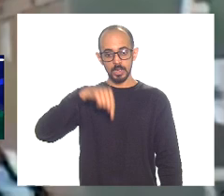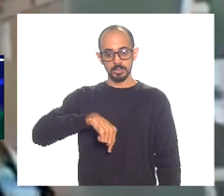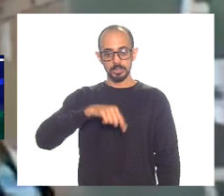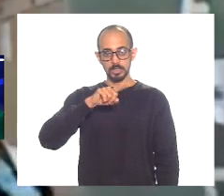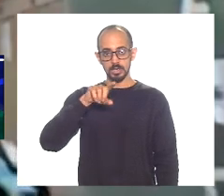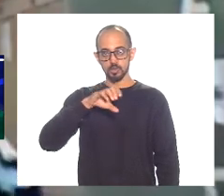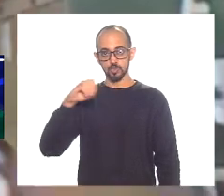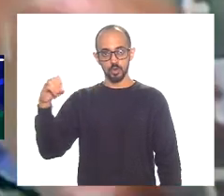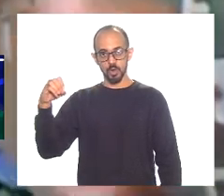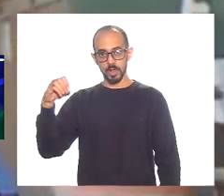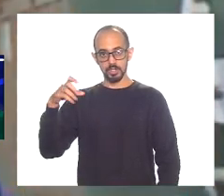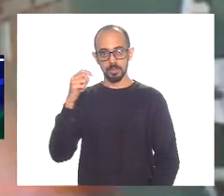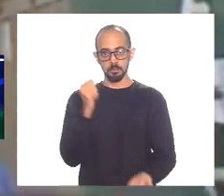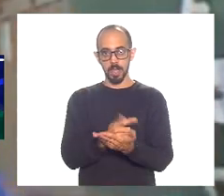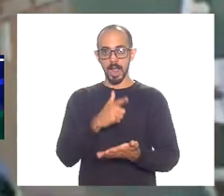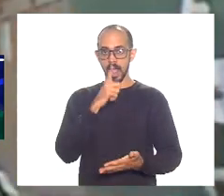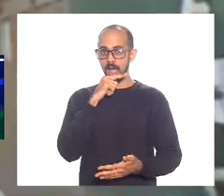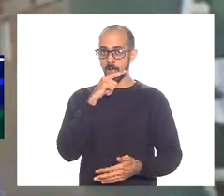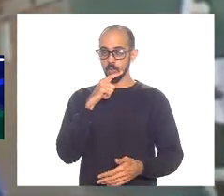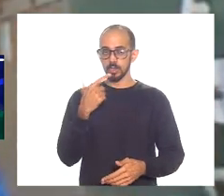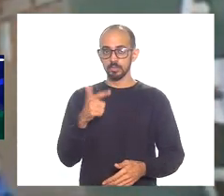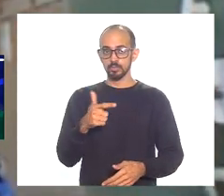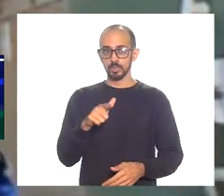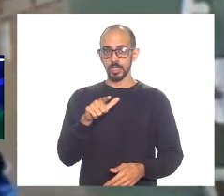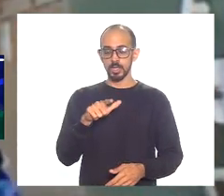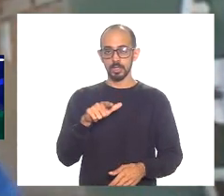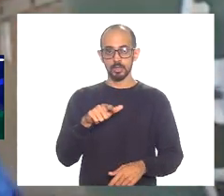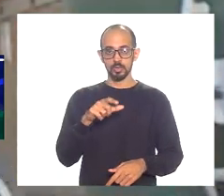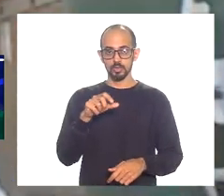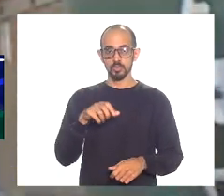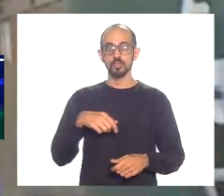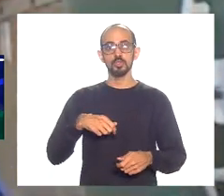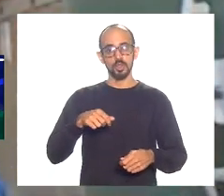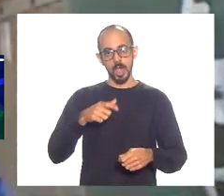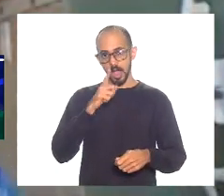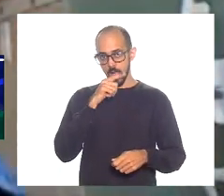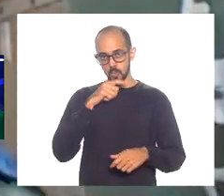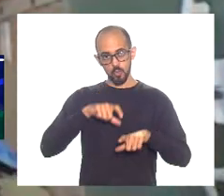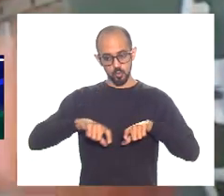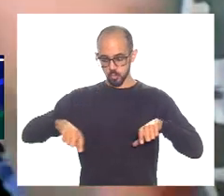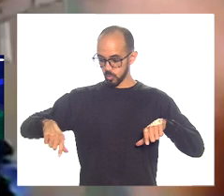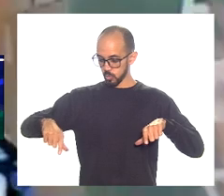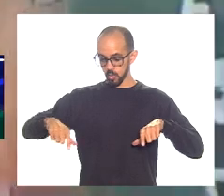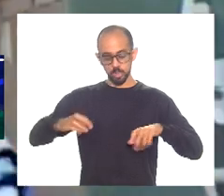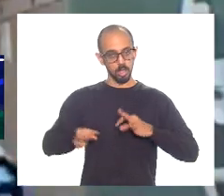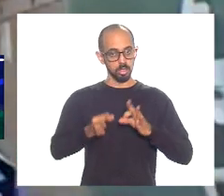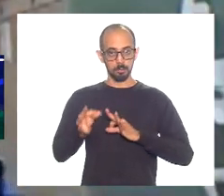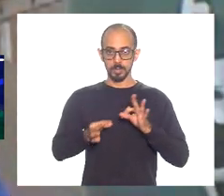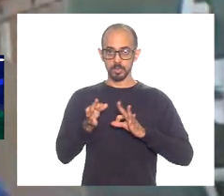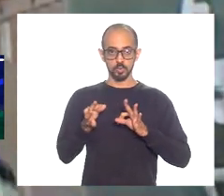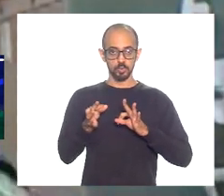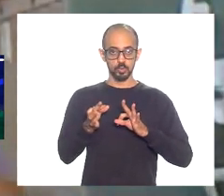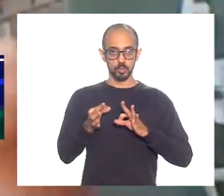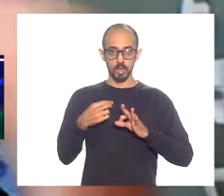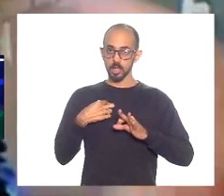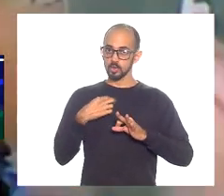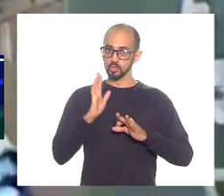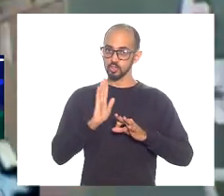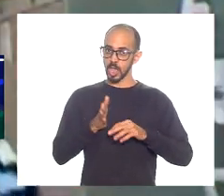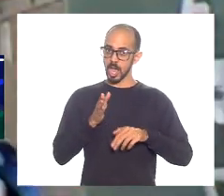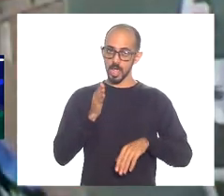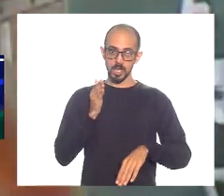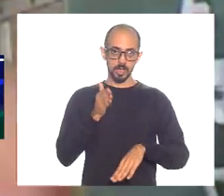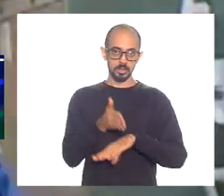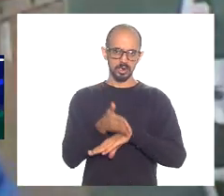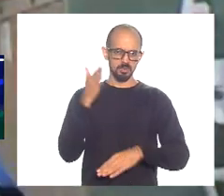e esgoto e não têm o esgoto tratado. É uma aberração. Eu já fiz inúmeras solicitações, já entrei na